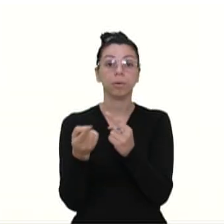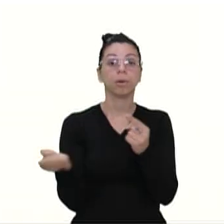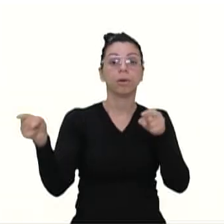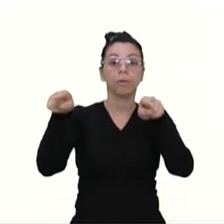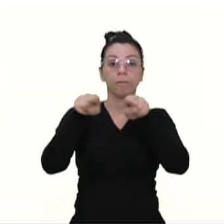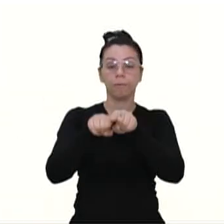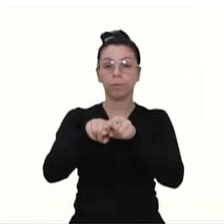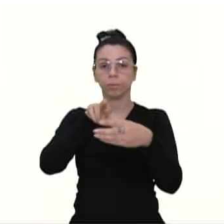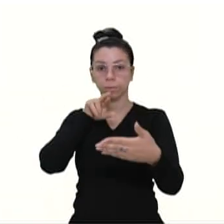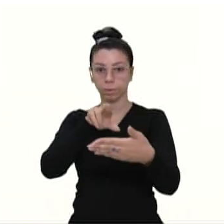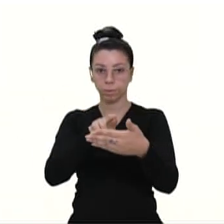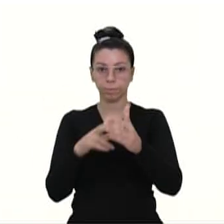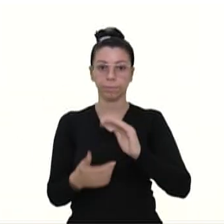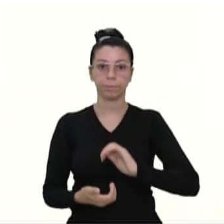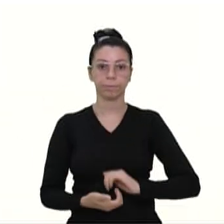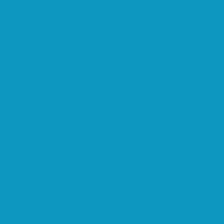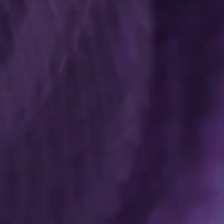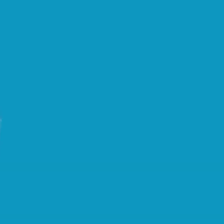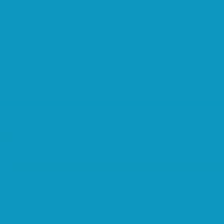solução.